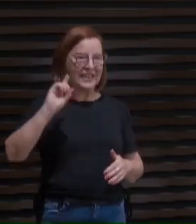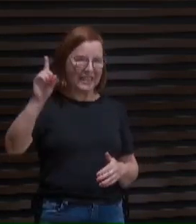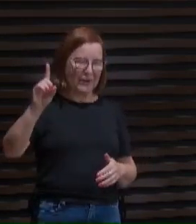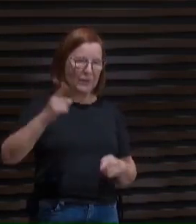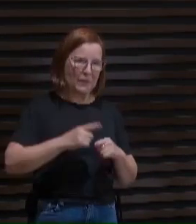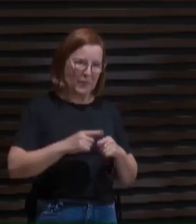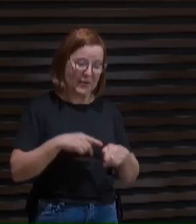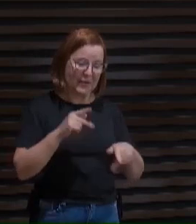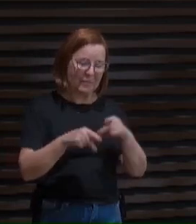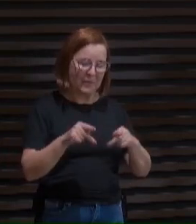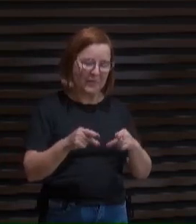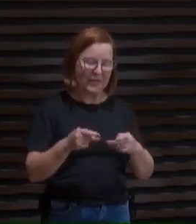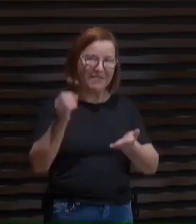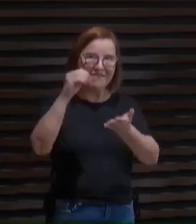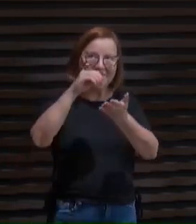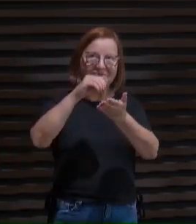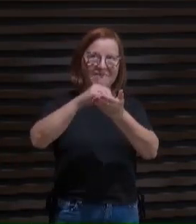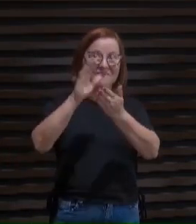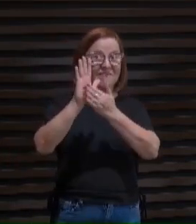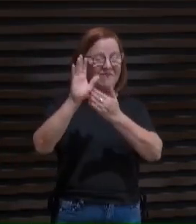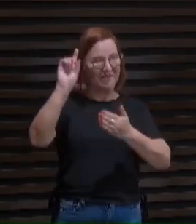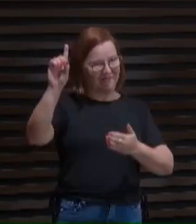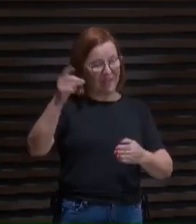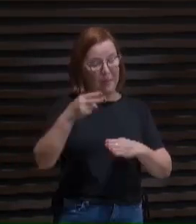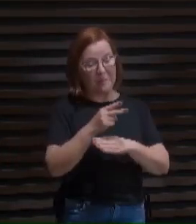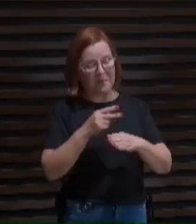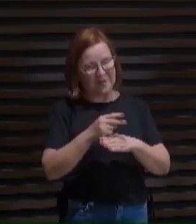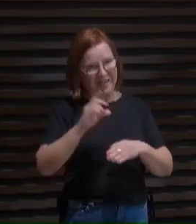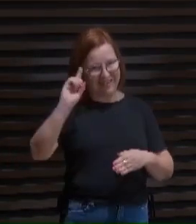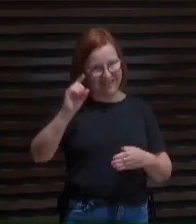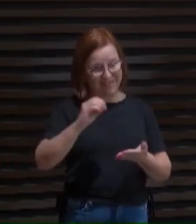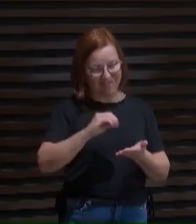entregaram. Eles buscaram e entregaram para Deus.